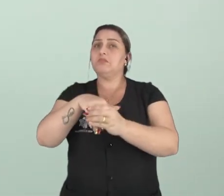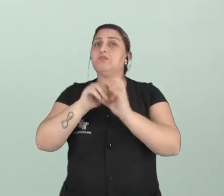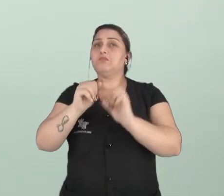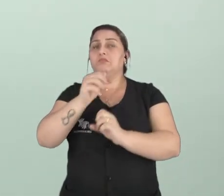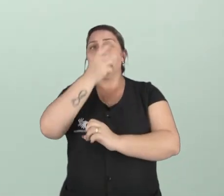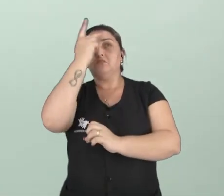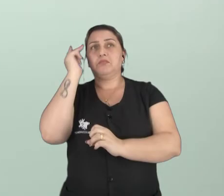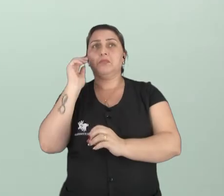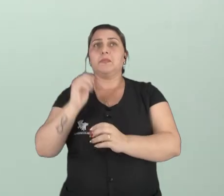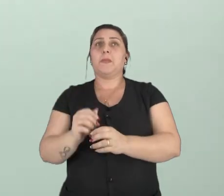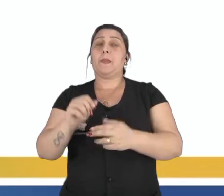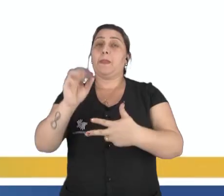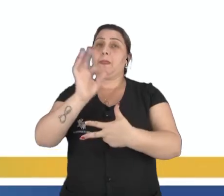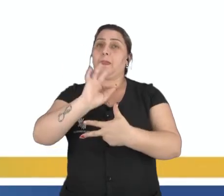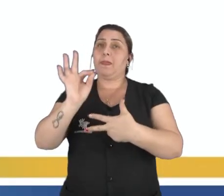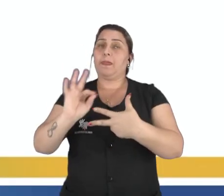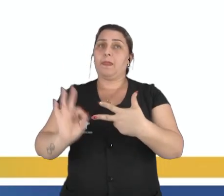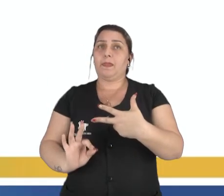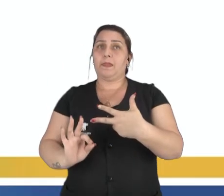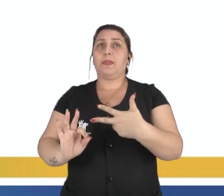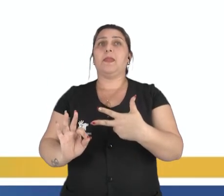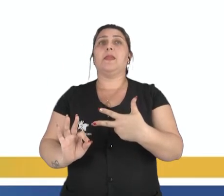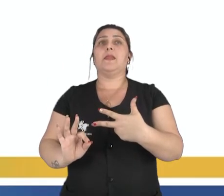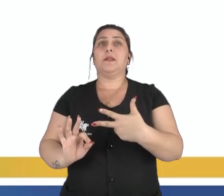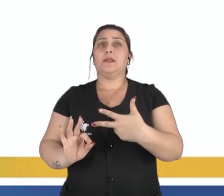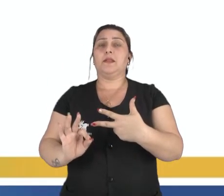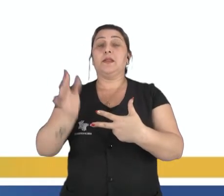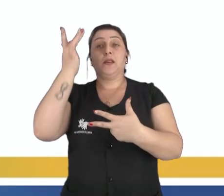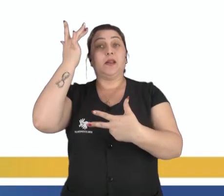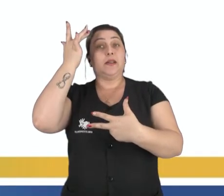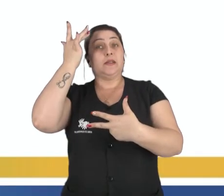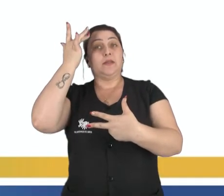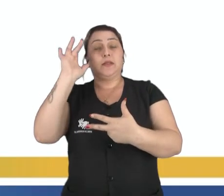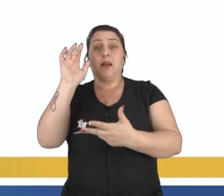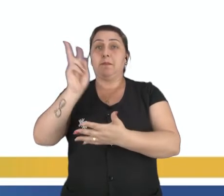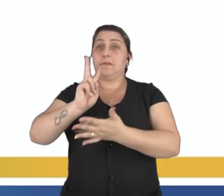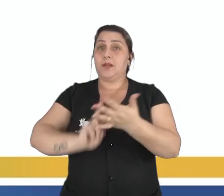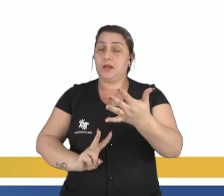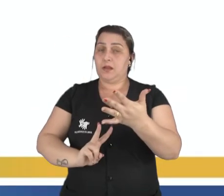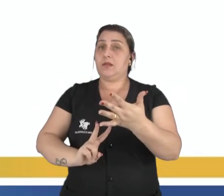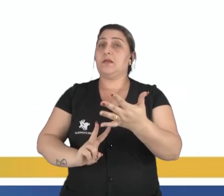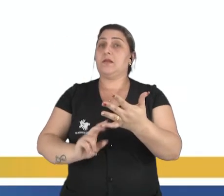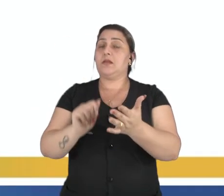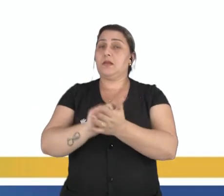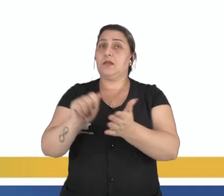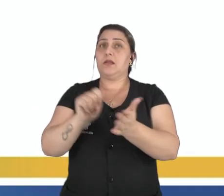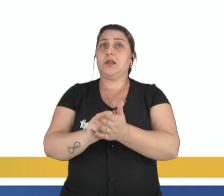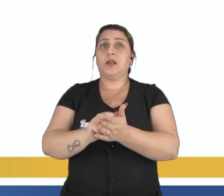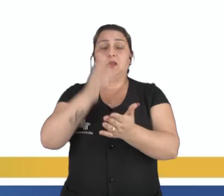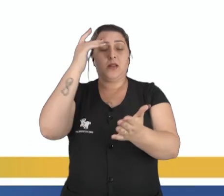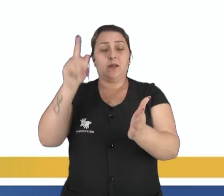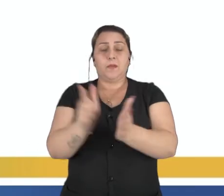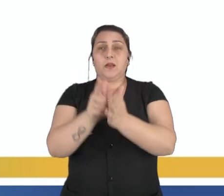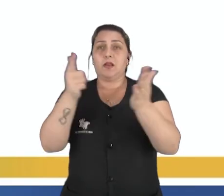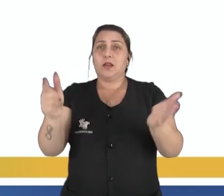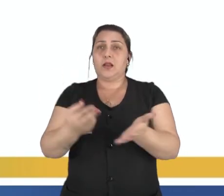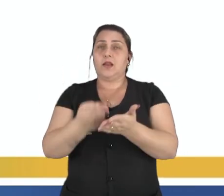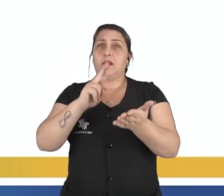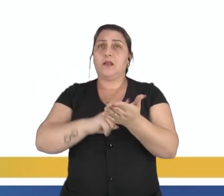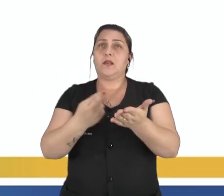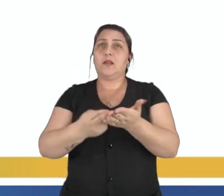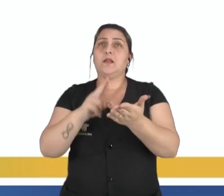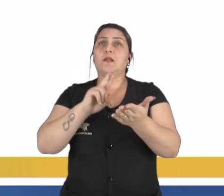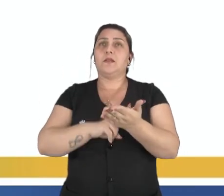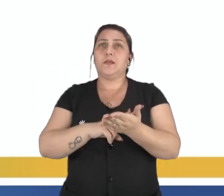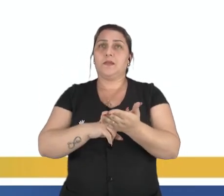do Enem. Vamos lá? Completamente analfabeto ou quase sem assistência médica, não lendo jornais nem revistas, nas quais